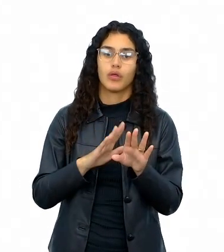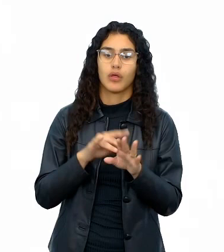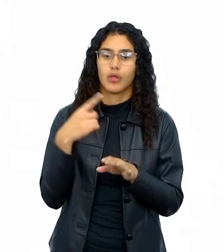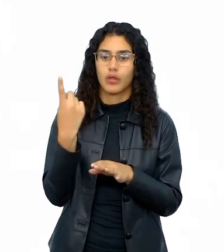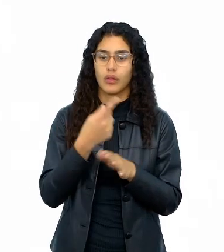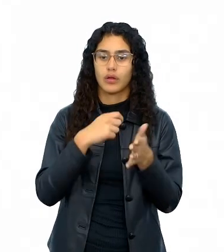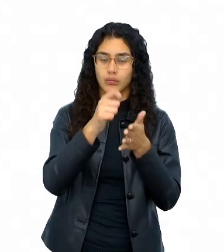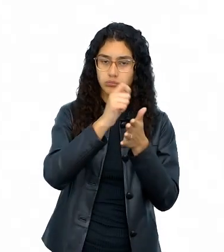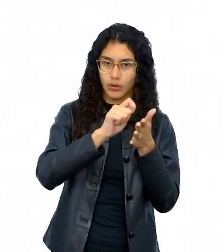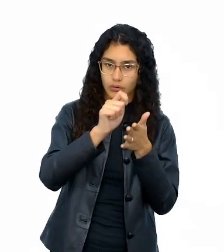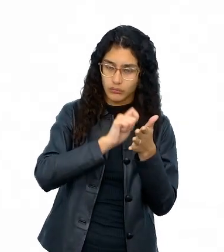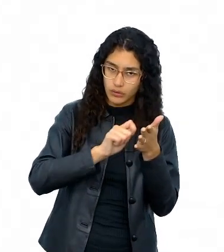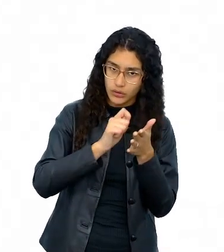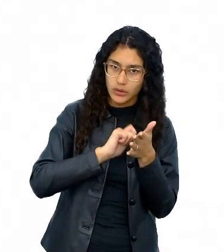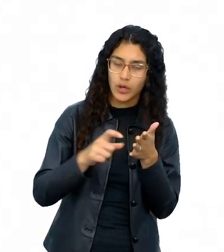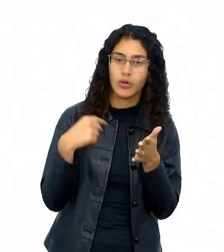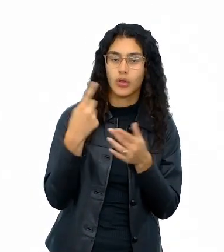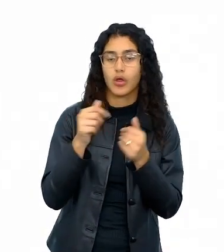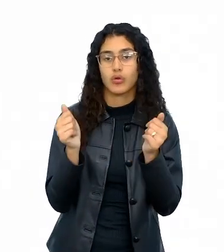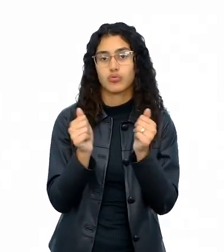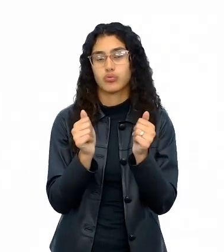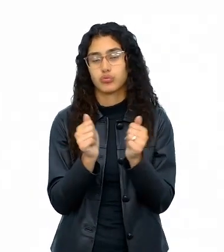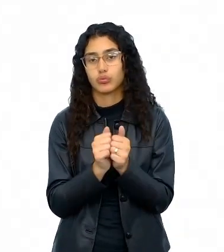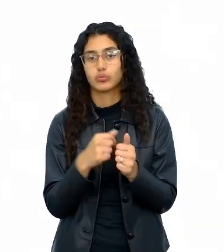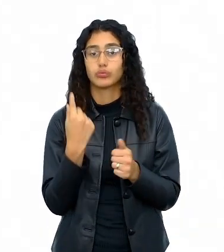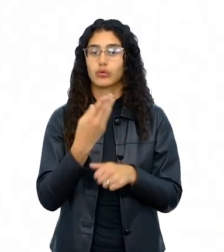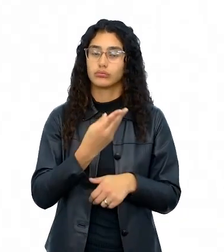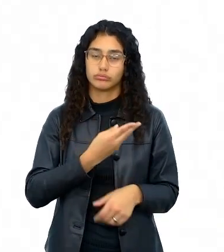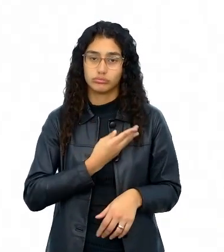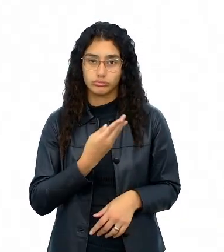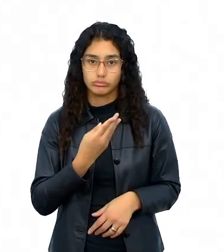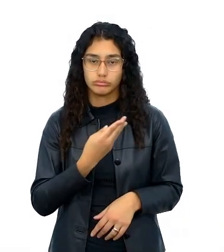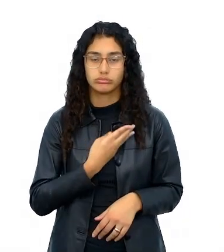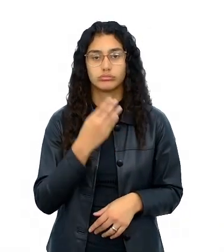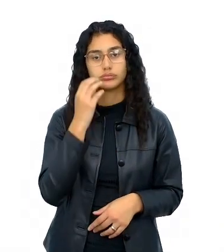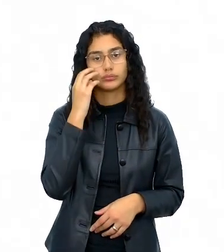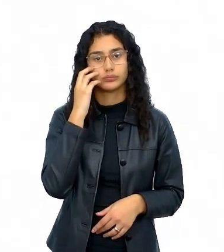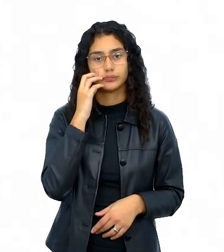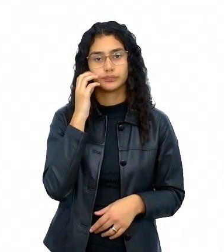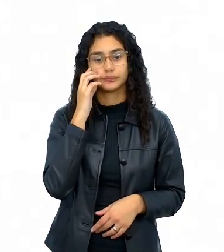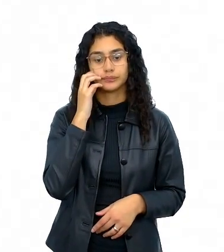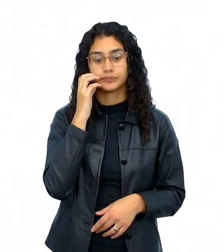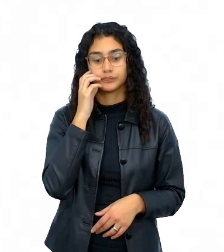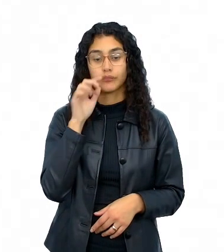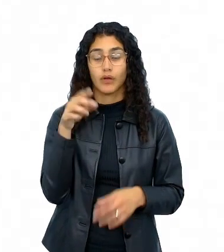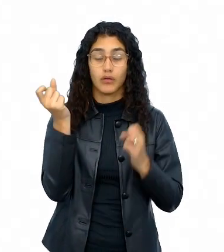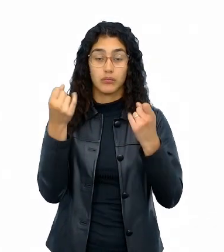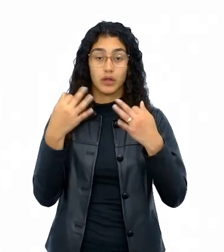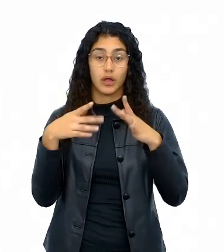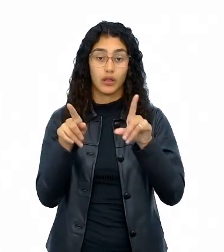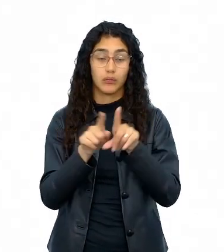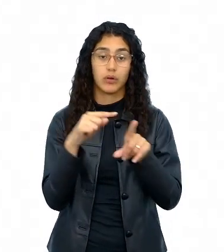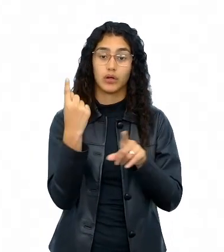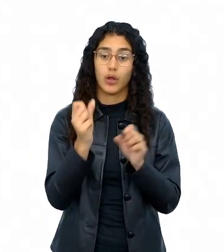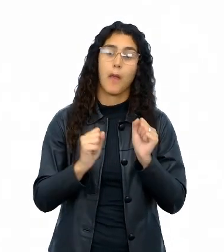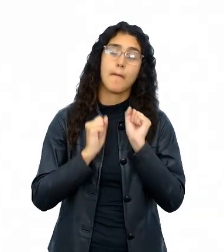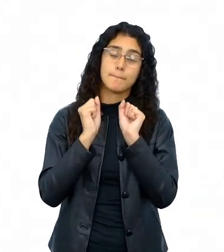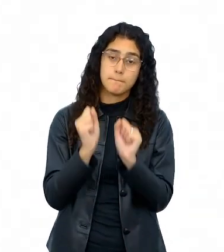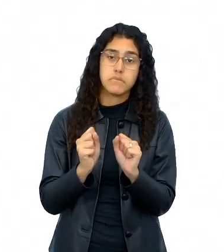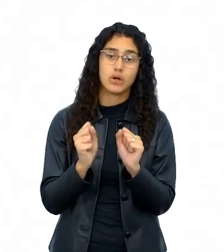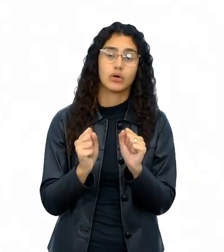nossas anotações, junto com os nossos colegas. Já falei que também a gente